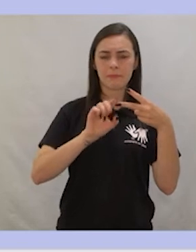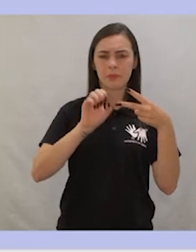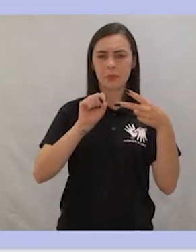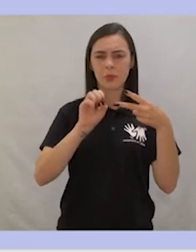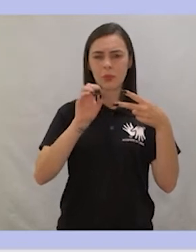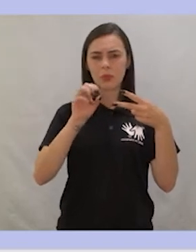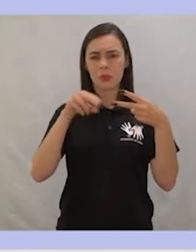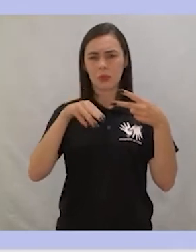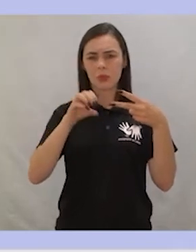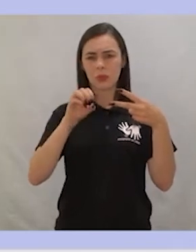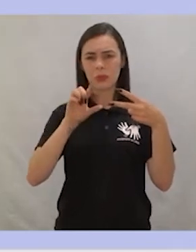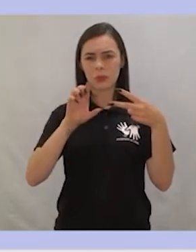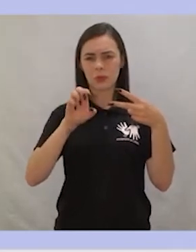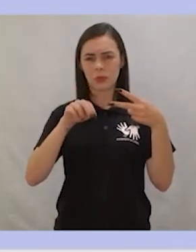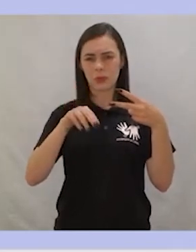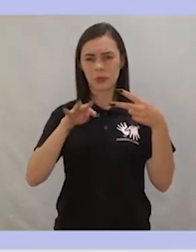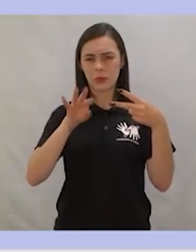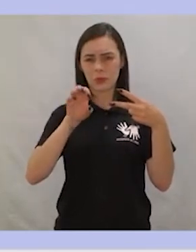Seria